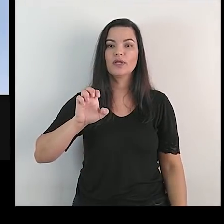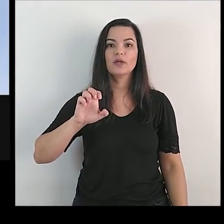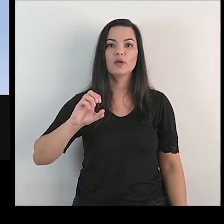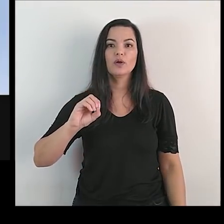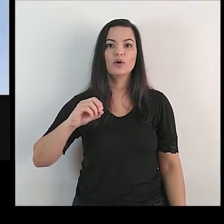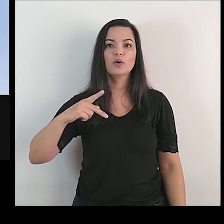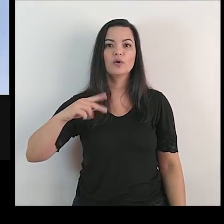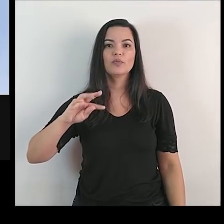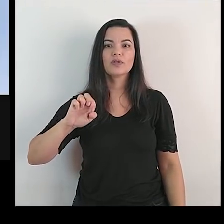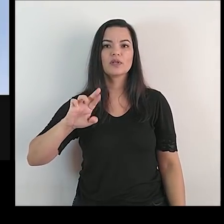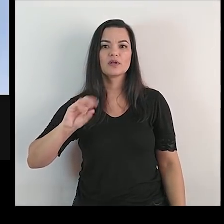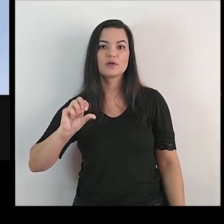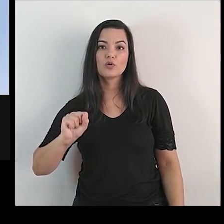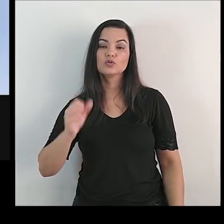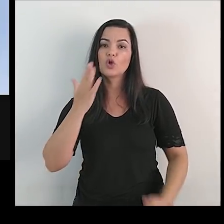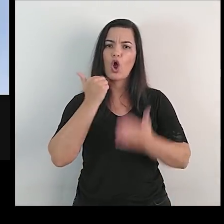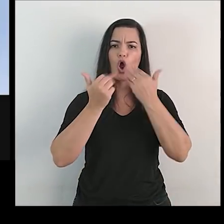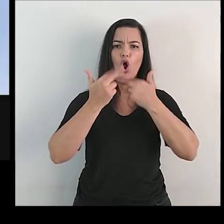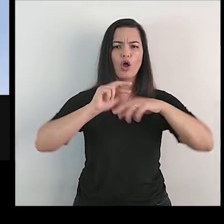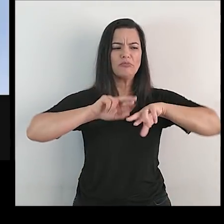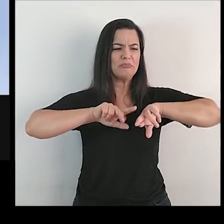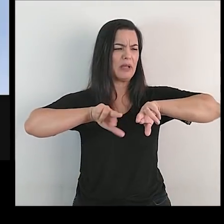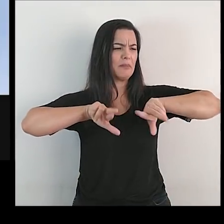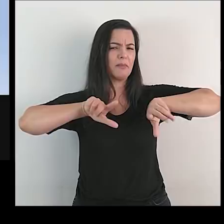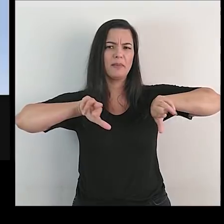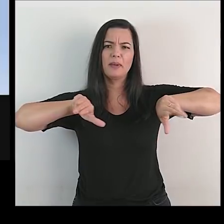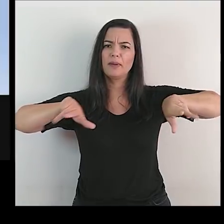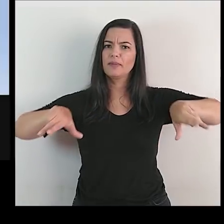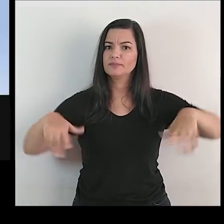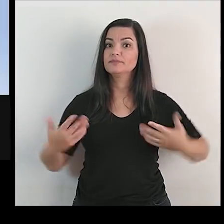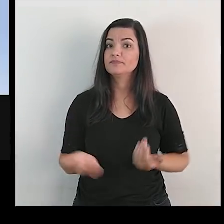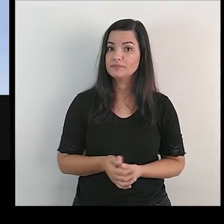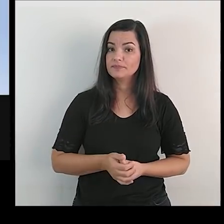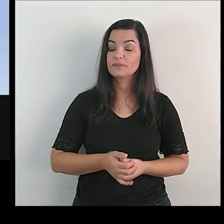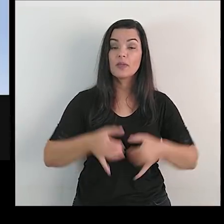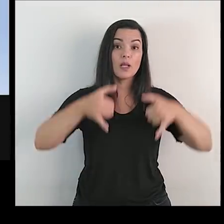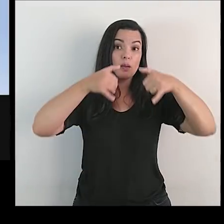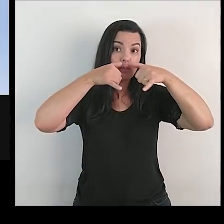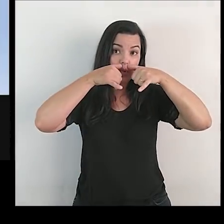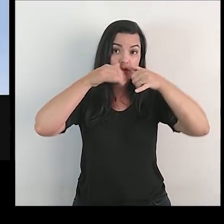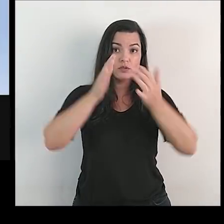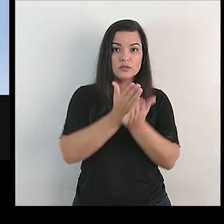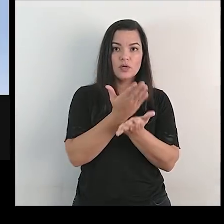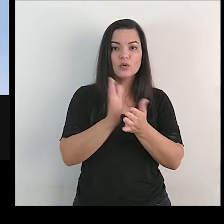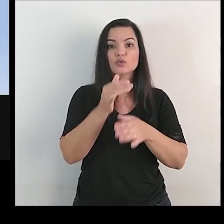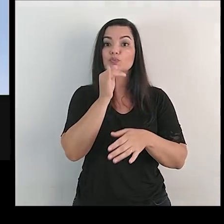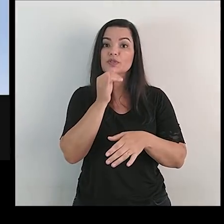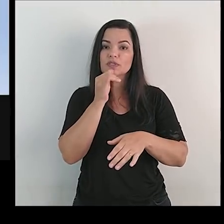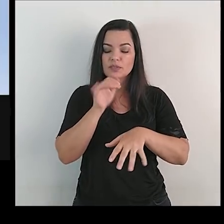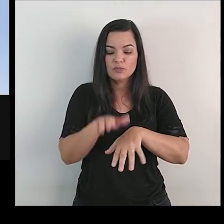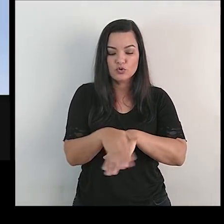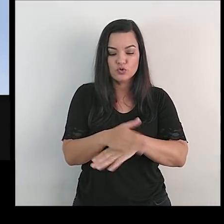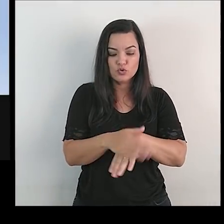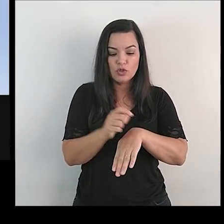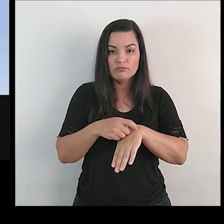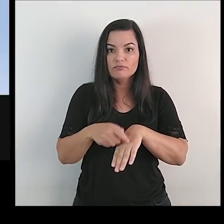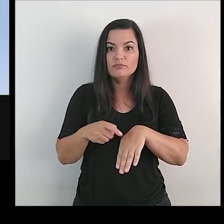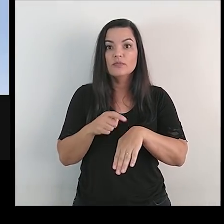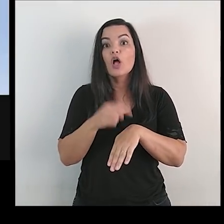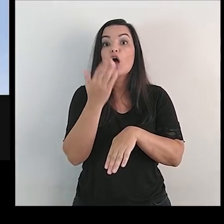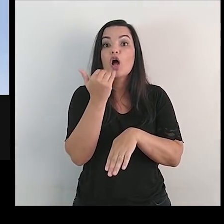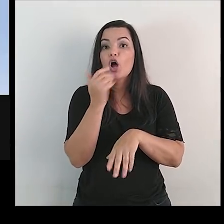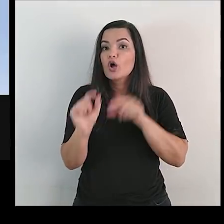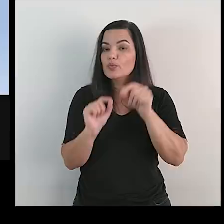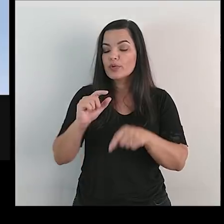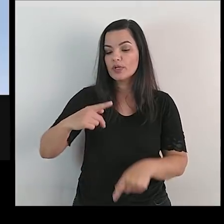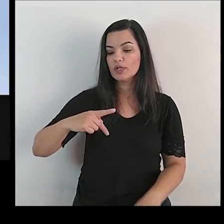coleópteros, eles têm uma alimentação bem diversificada. Então, a gente vai encontrar besouros, como, por exemplo, a joaninha, que é um predador, que